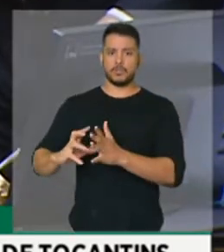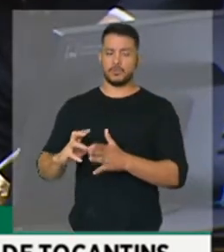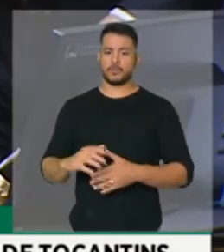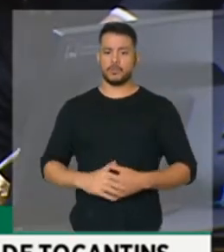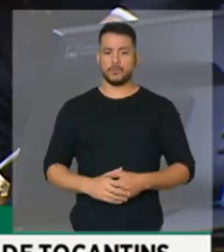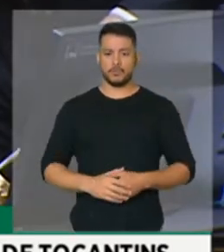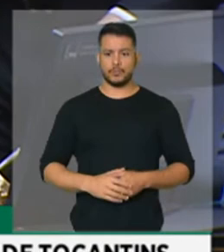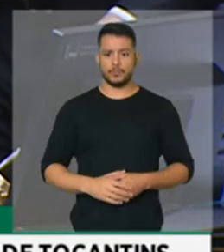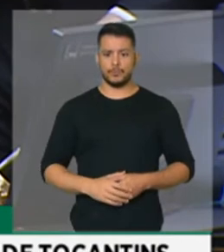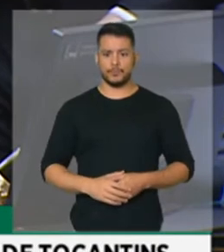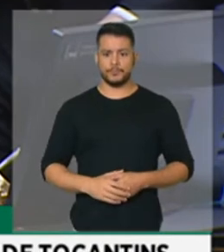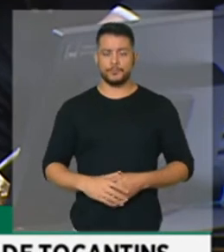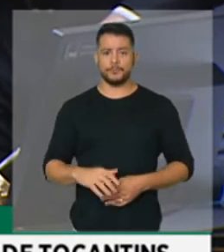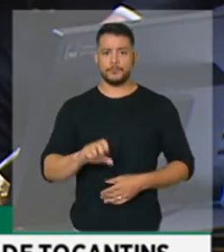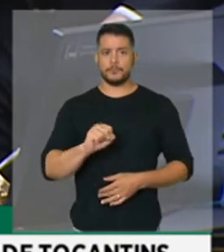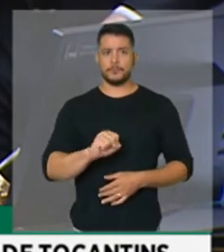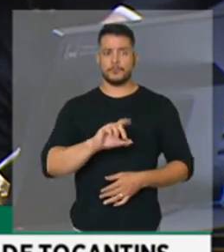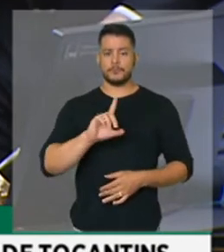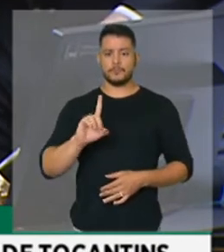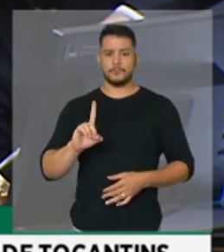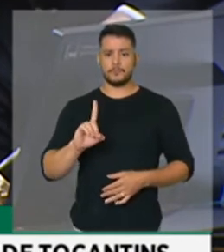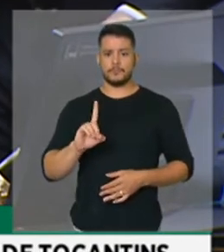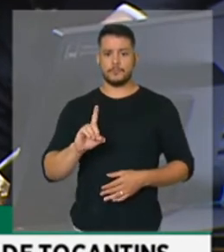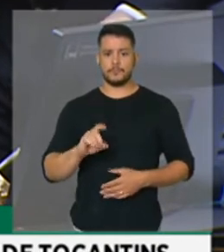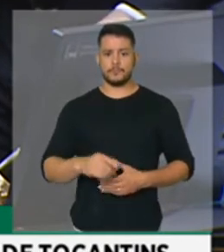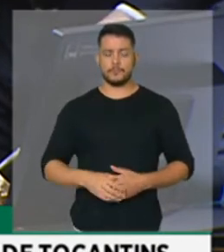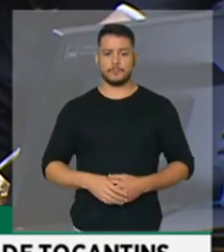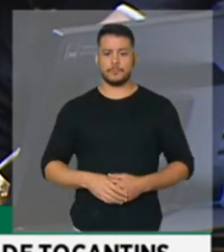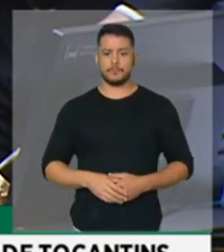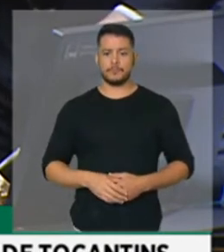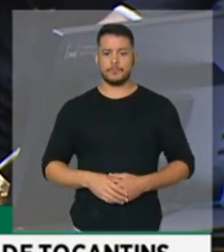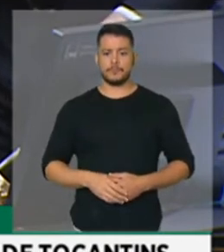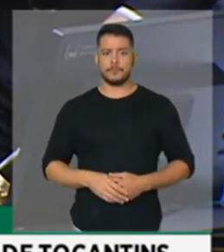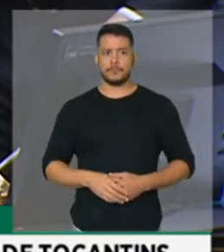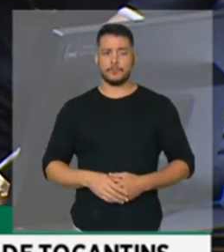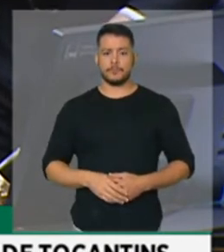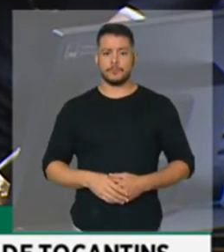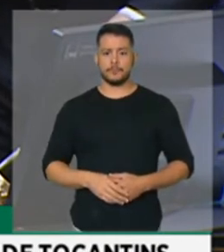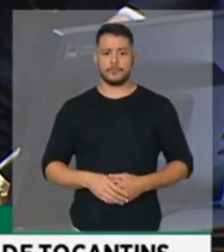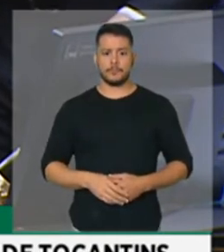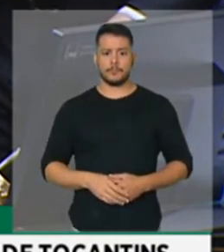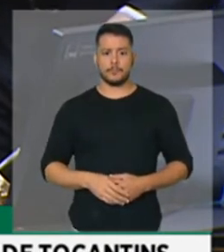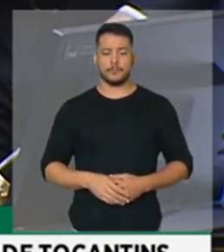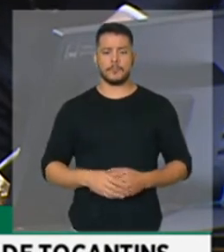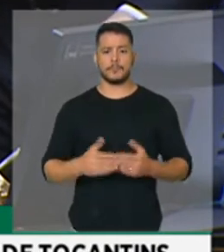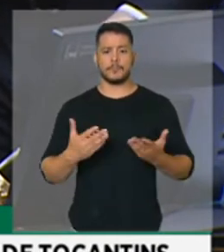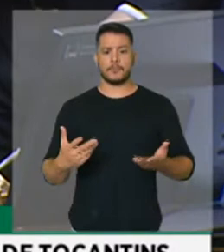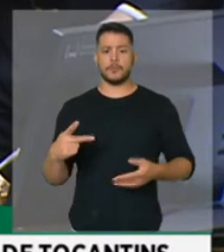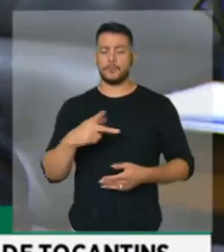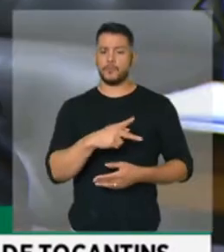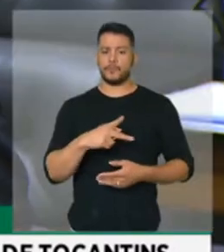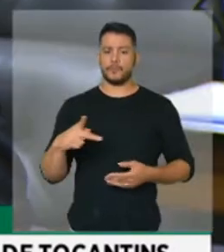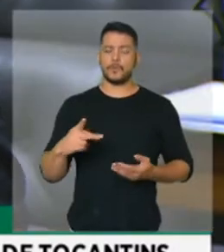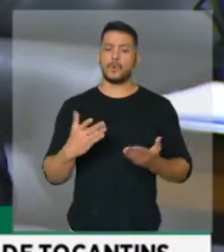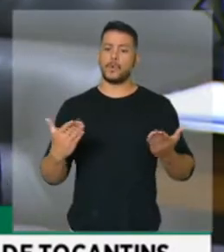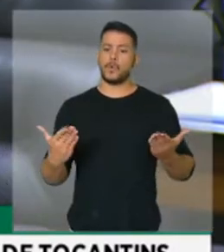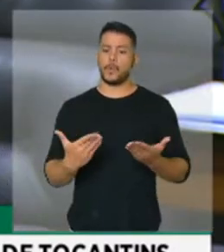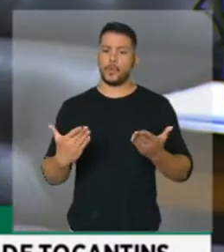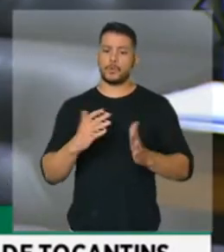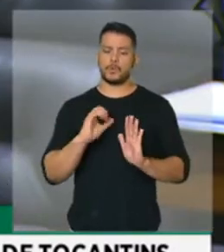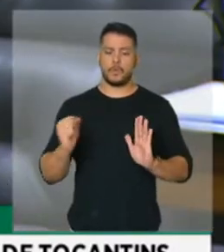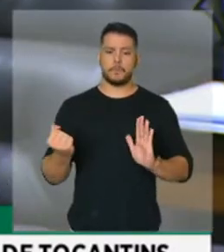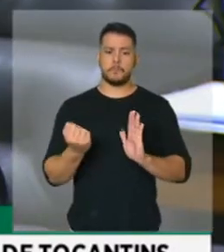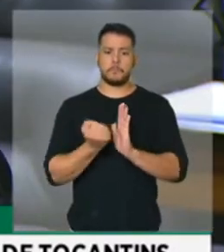O Solidariedade. Senhor presidente, hoje é, sem dúvida alguma, um momento histórico para o